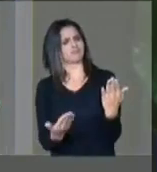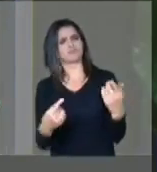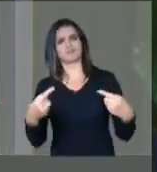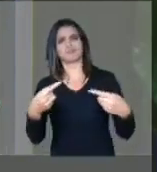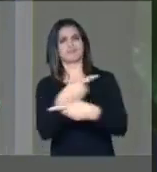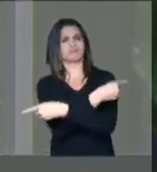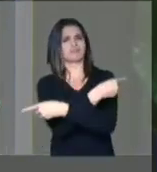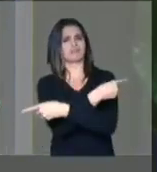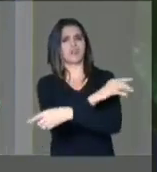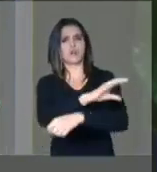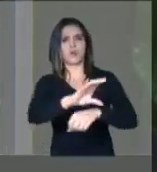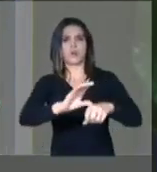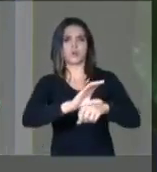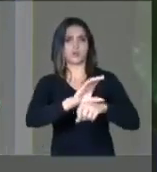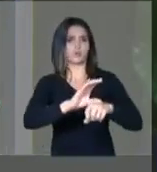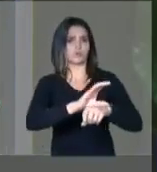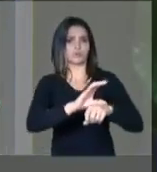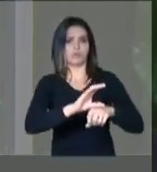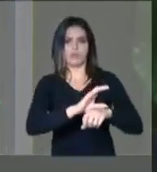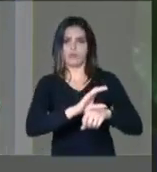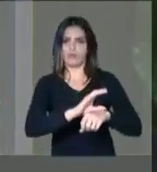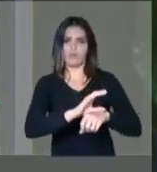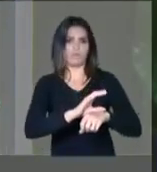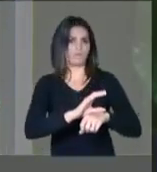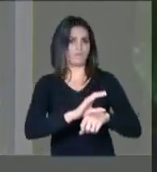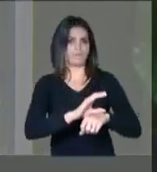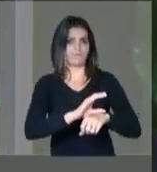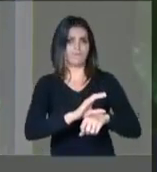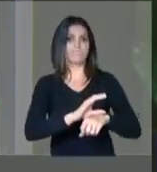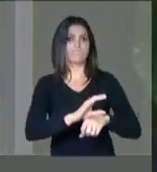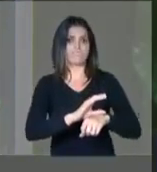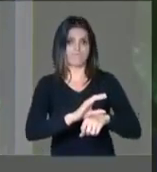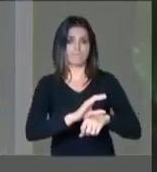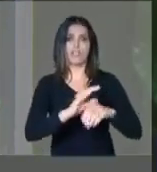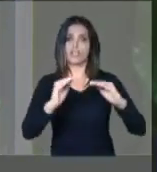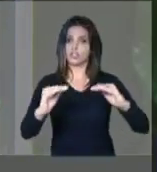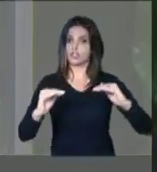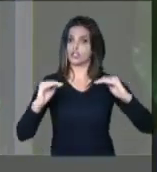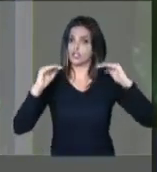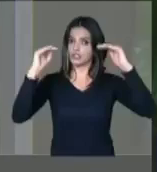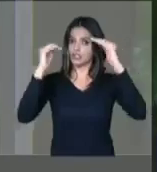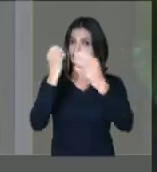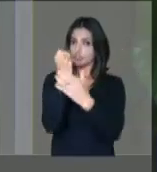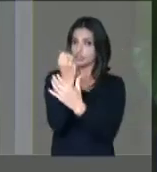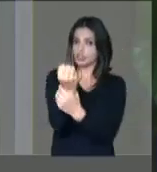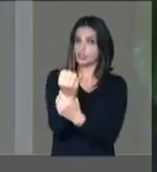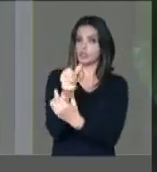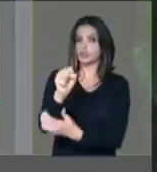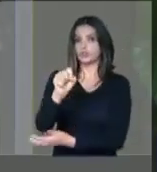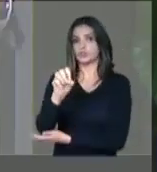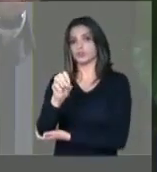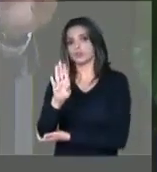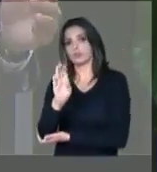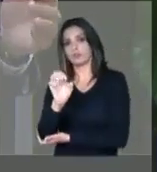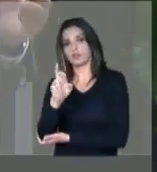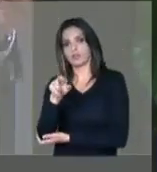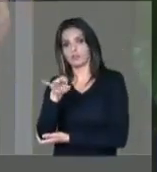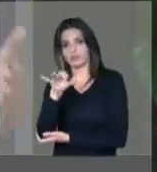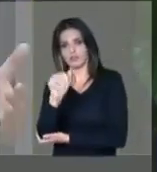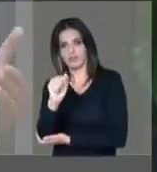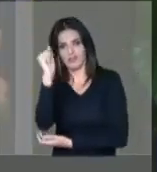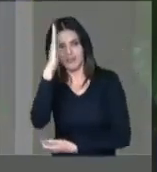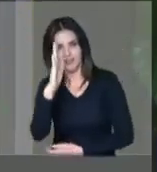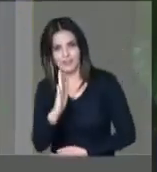inconstitucional. Ele viola frontalmente a soberania nacional, cedendo